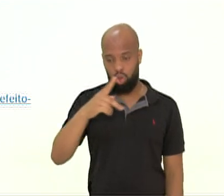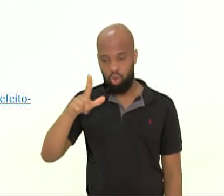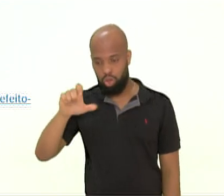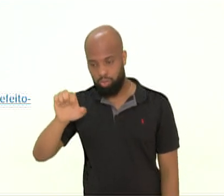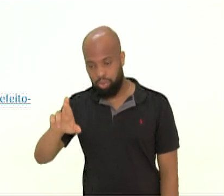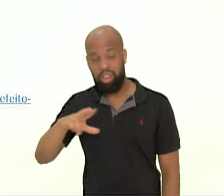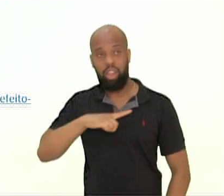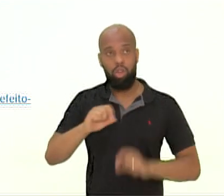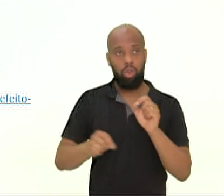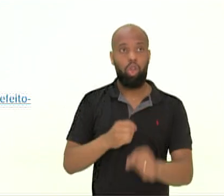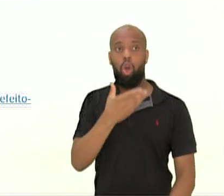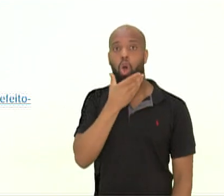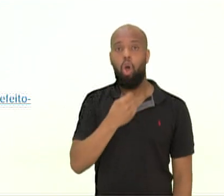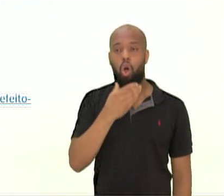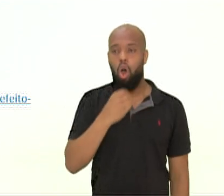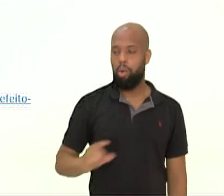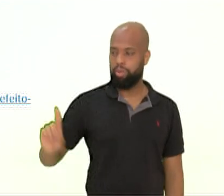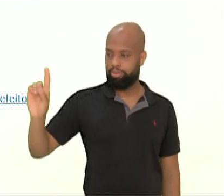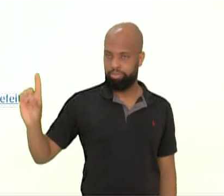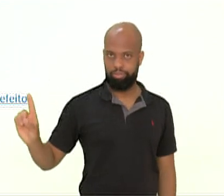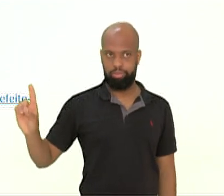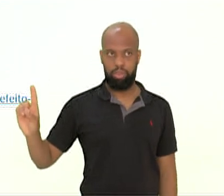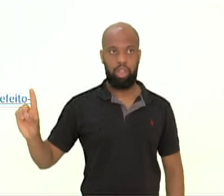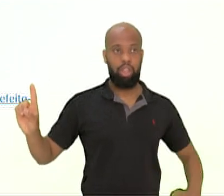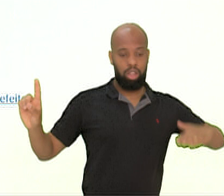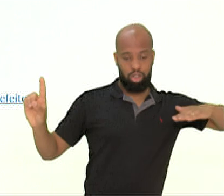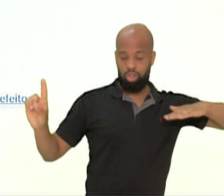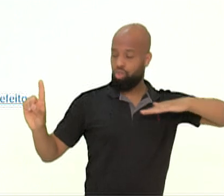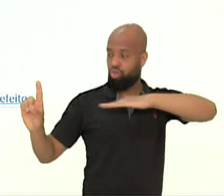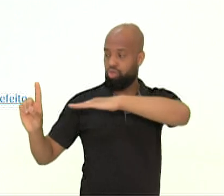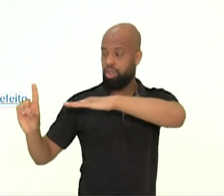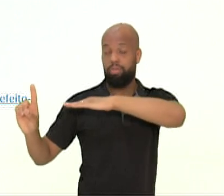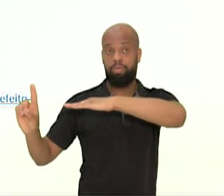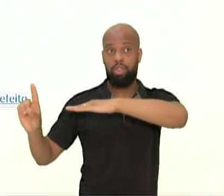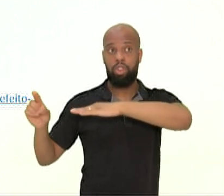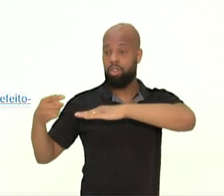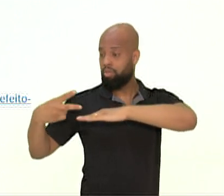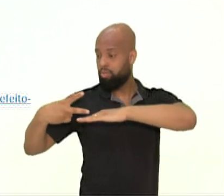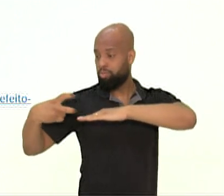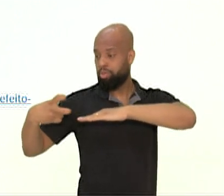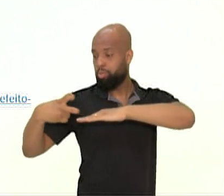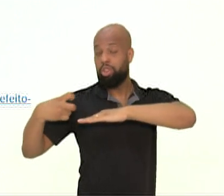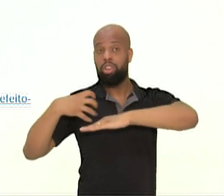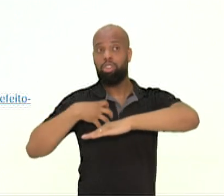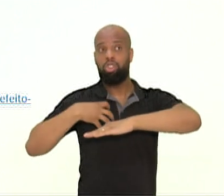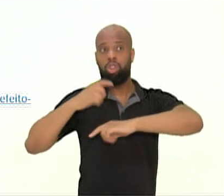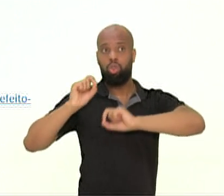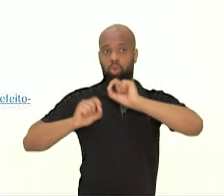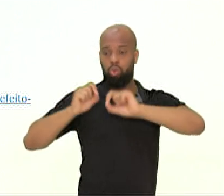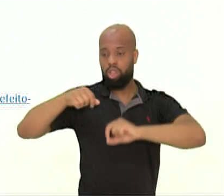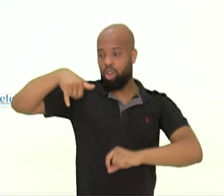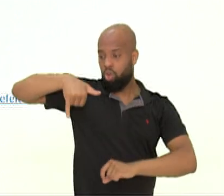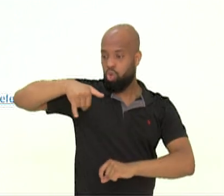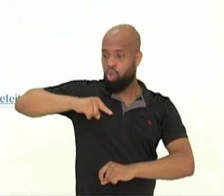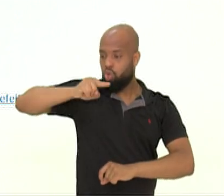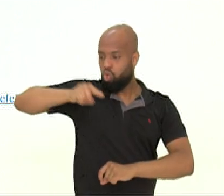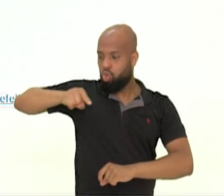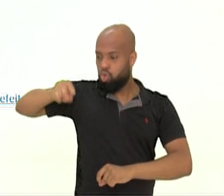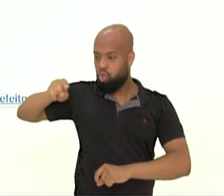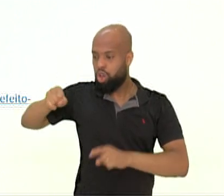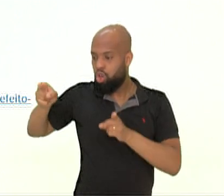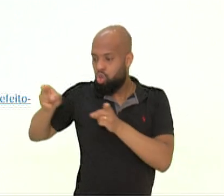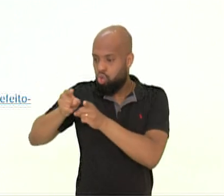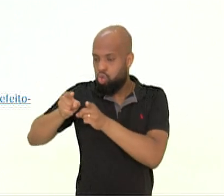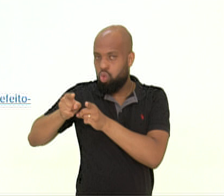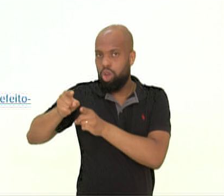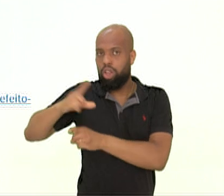aquele homem que está com o terno à direita, a ambulância está avançando na direção dele, perceba que o comprimento da onda está ficando menor e é uma onda de